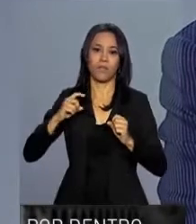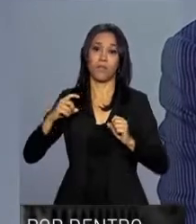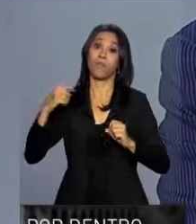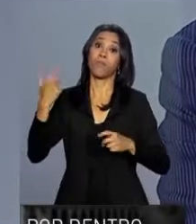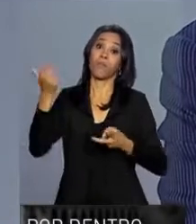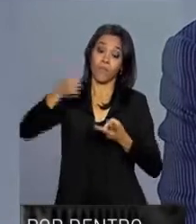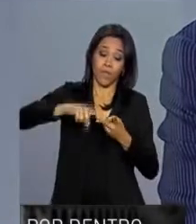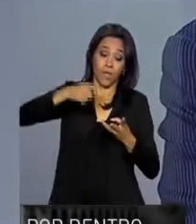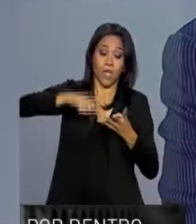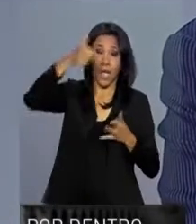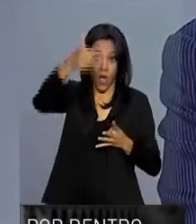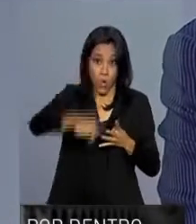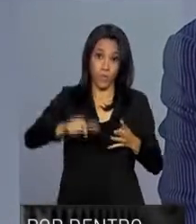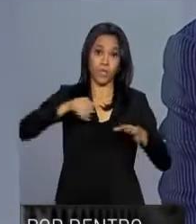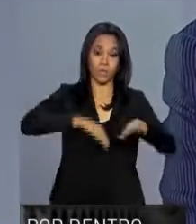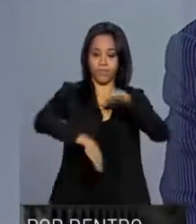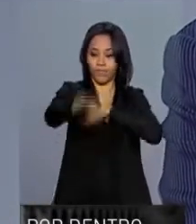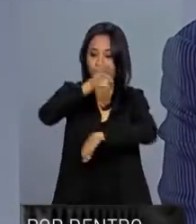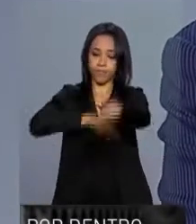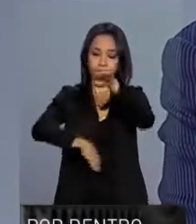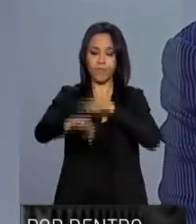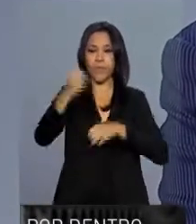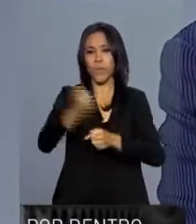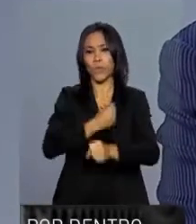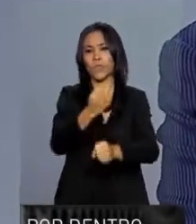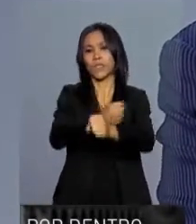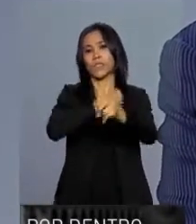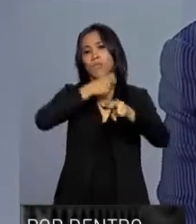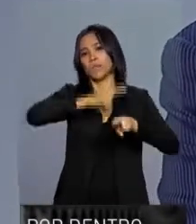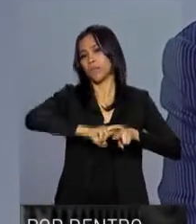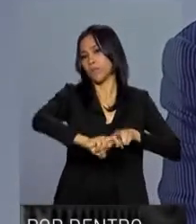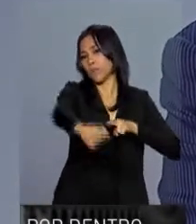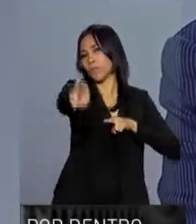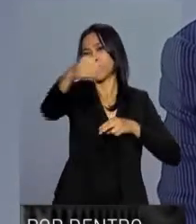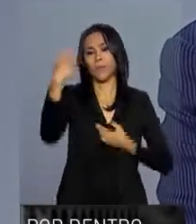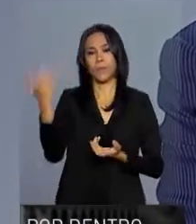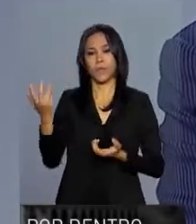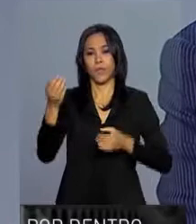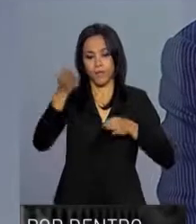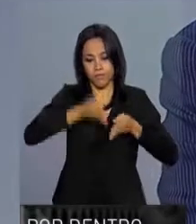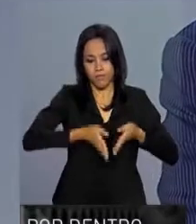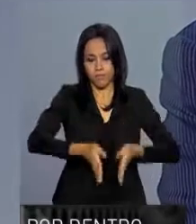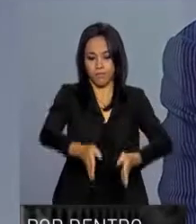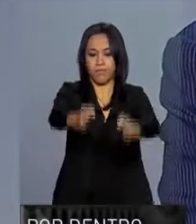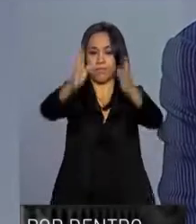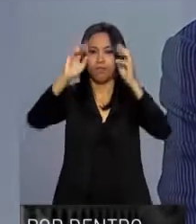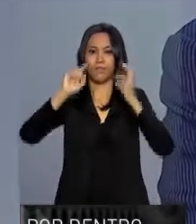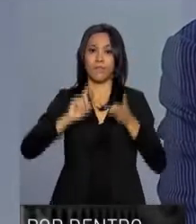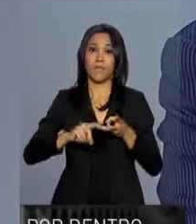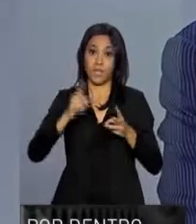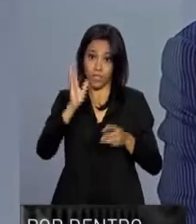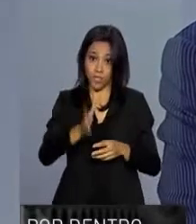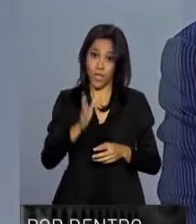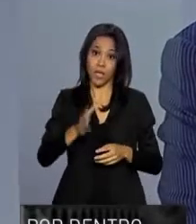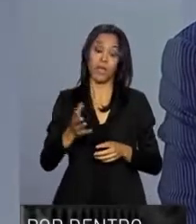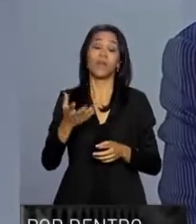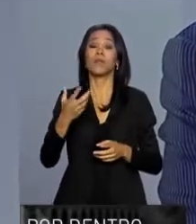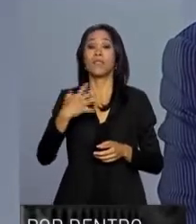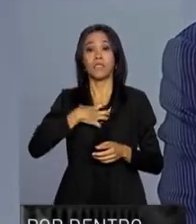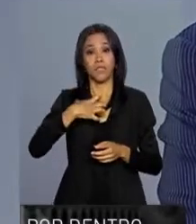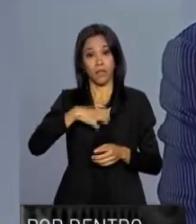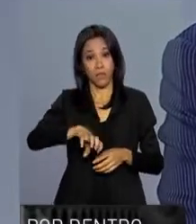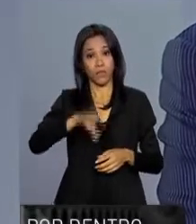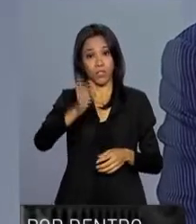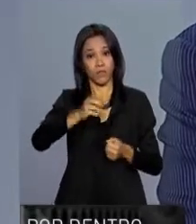mobilidade com obras de metrôs como salvador que inauguramos no mês passado investimentos expressivos foram realizados nos últimos